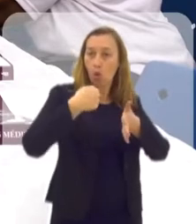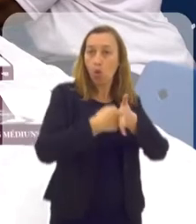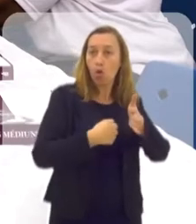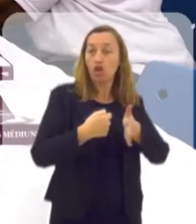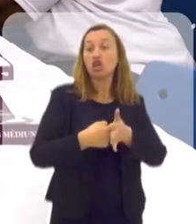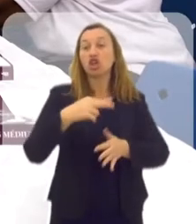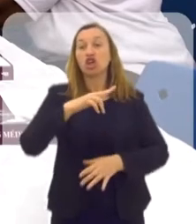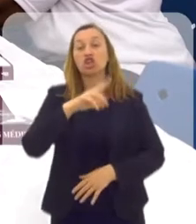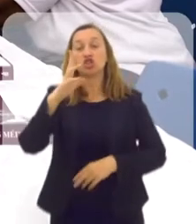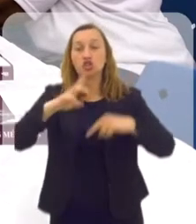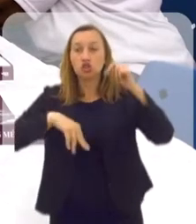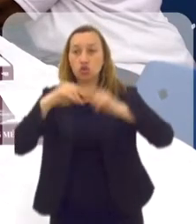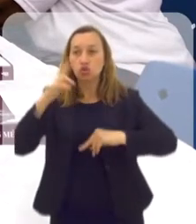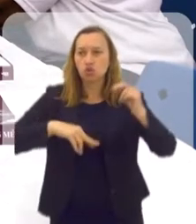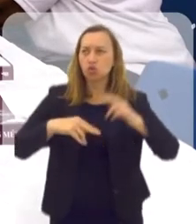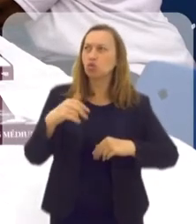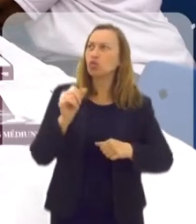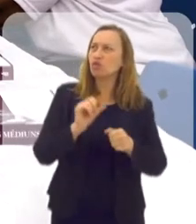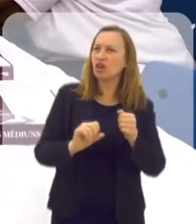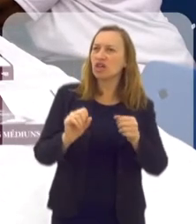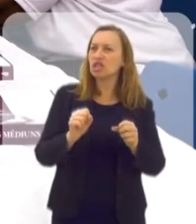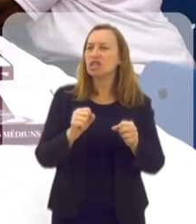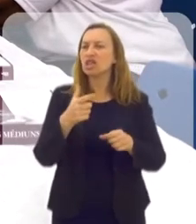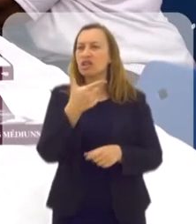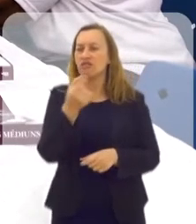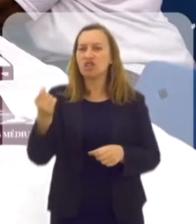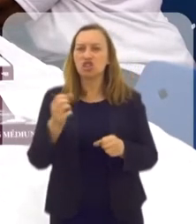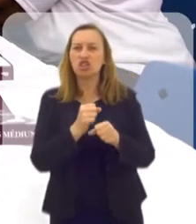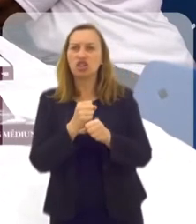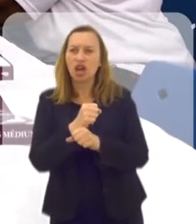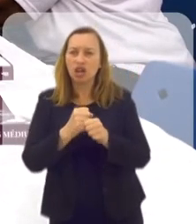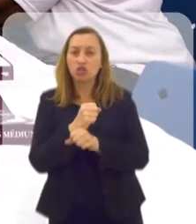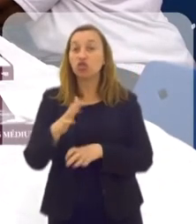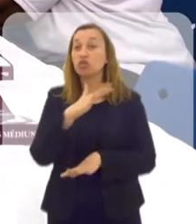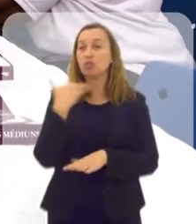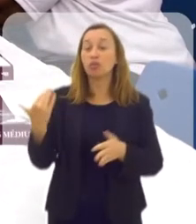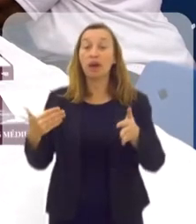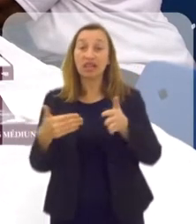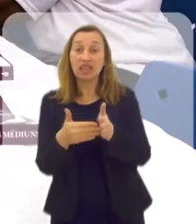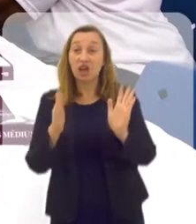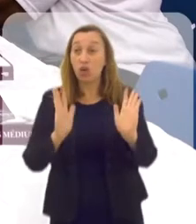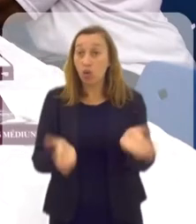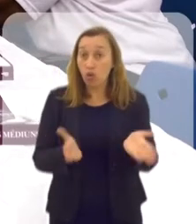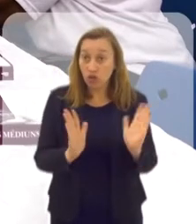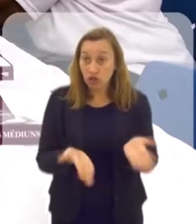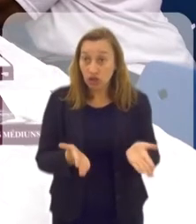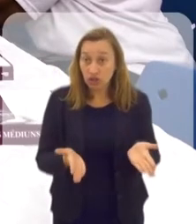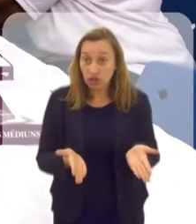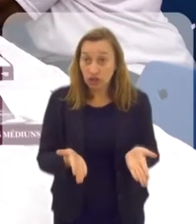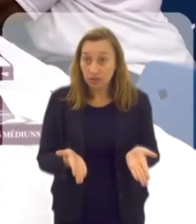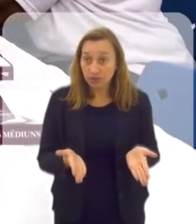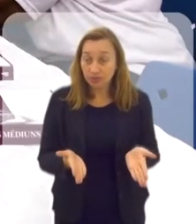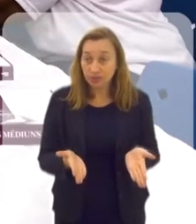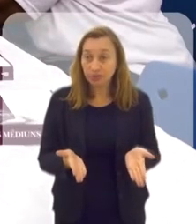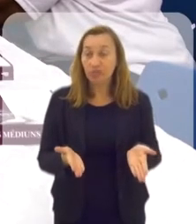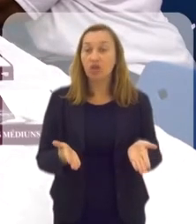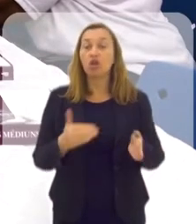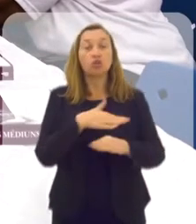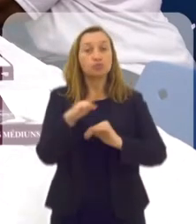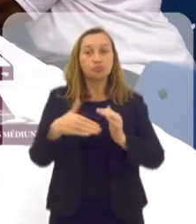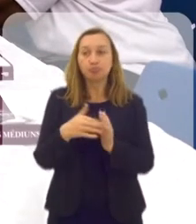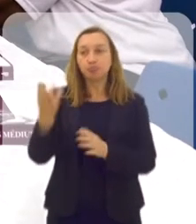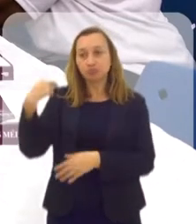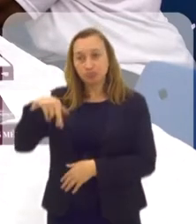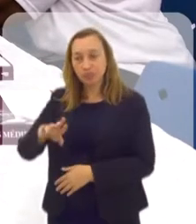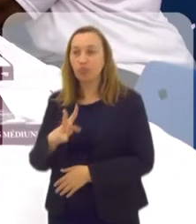junho recente, fez 20 anos de passamento, de desencarne, mas que até hoje é considerado por